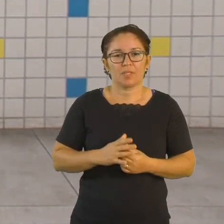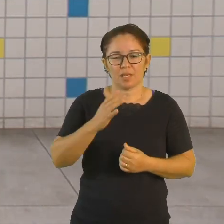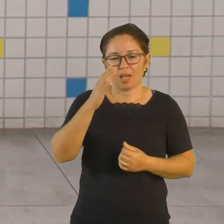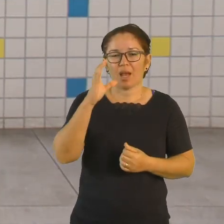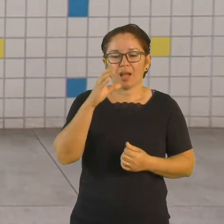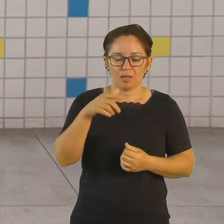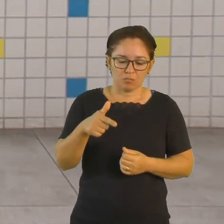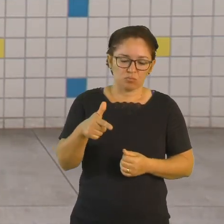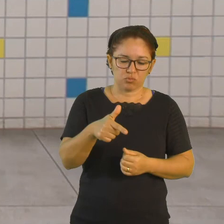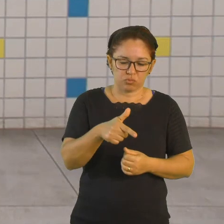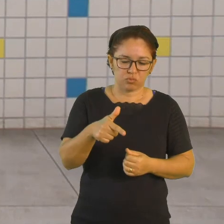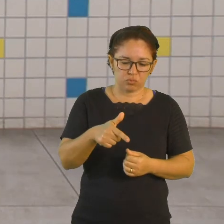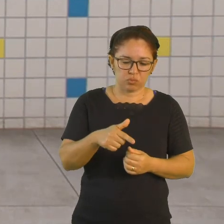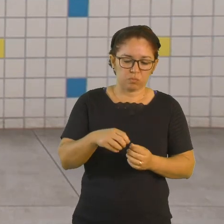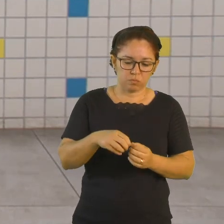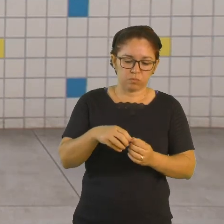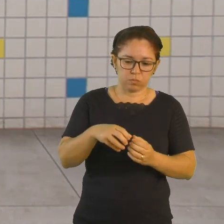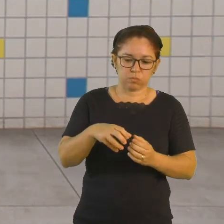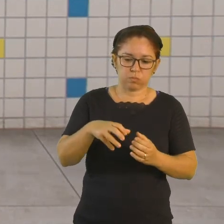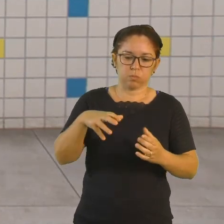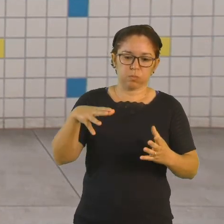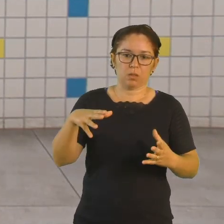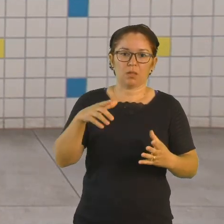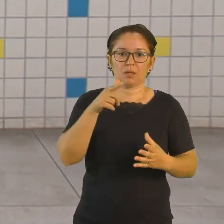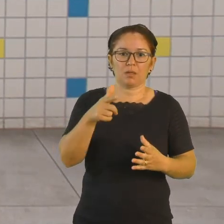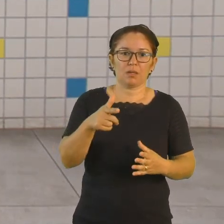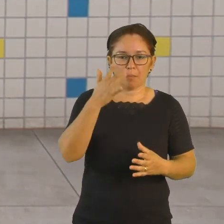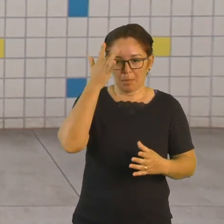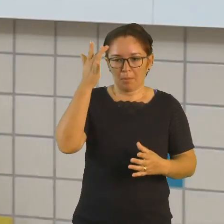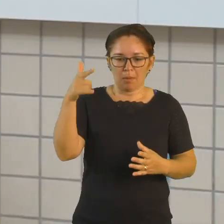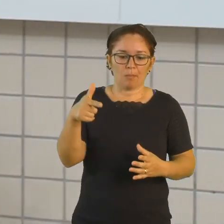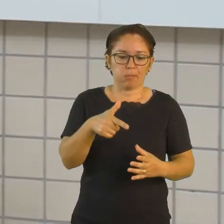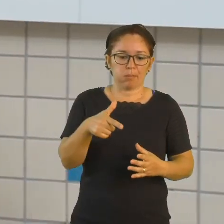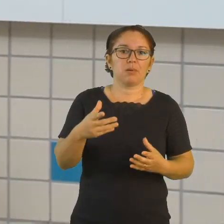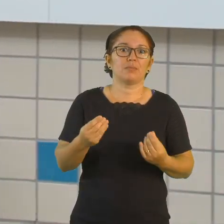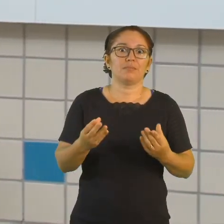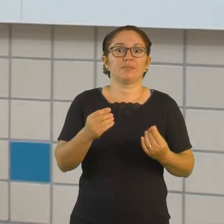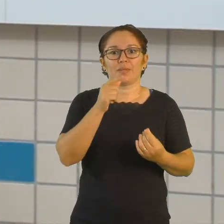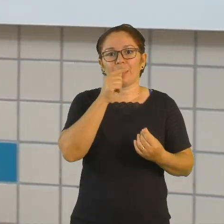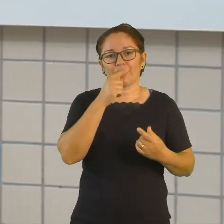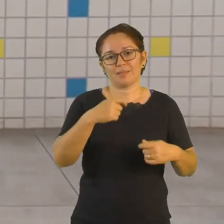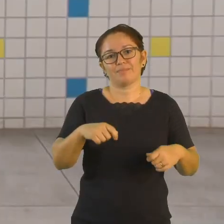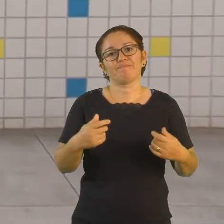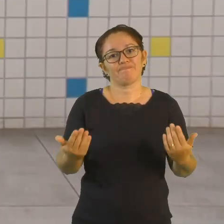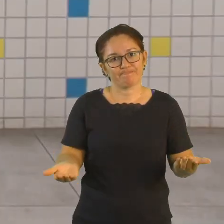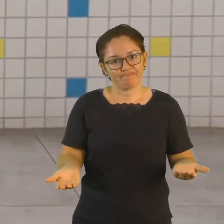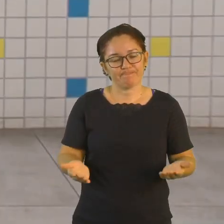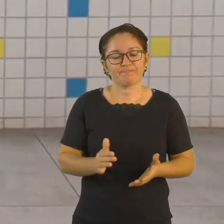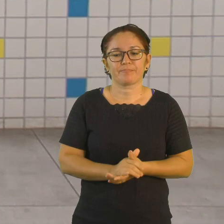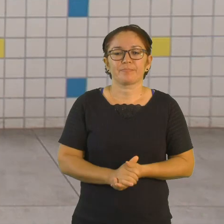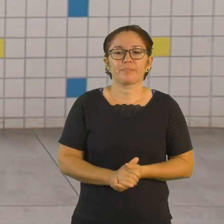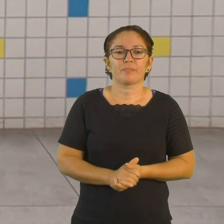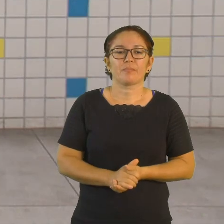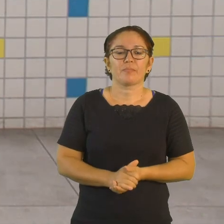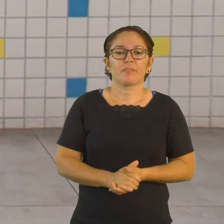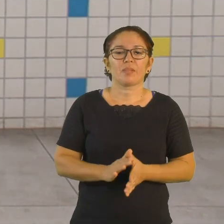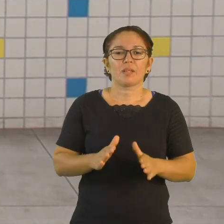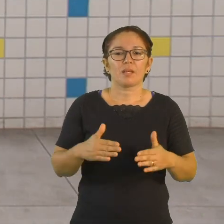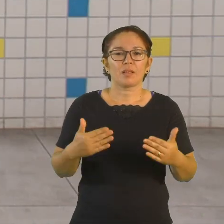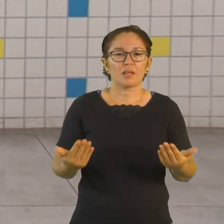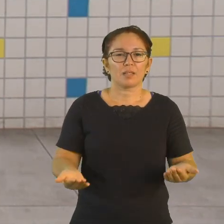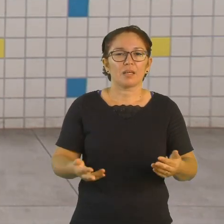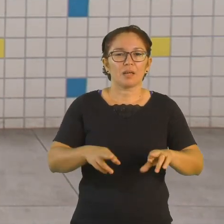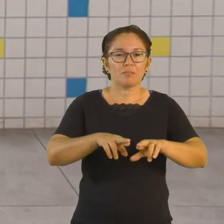no consumo de água potável. Bom, está terminando a nossa aula. Todos os nossos materiais